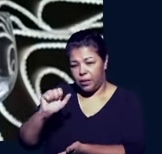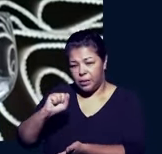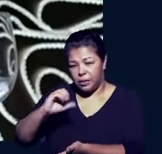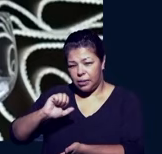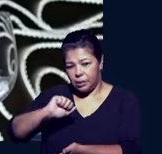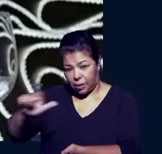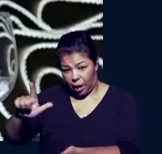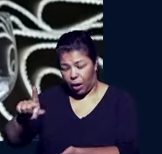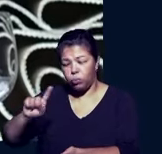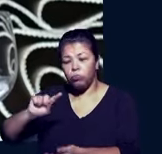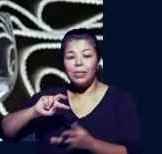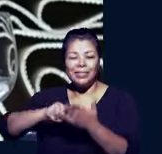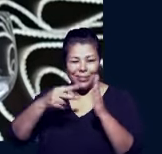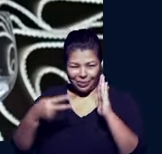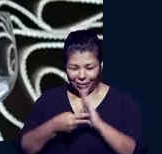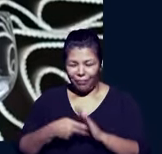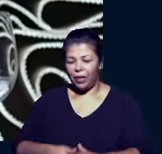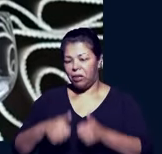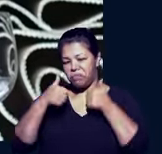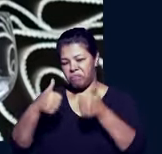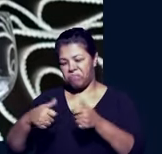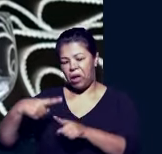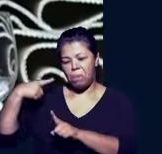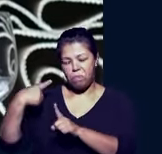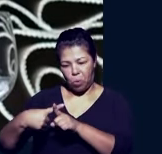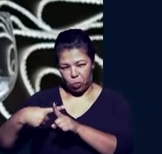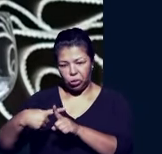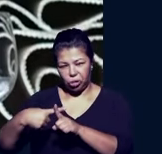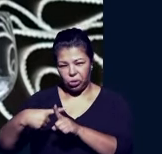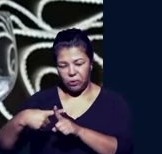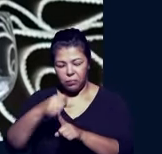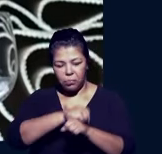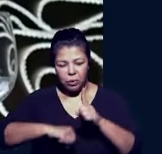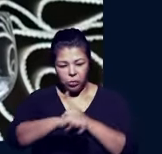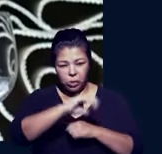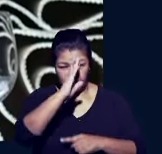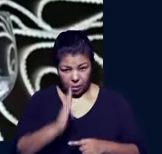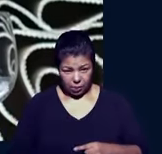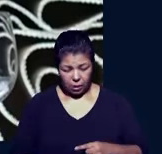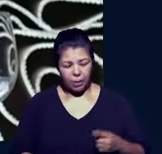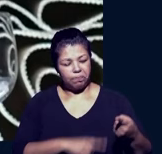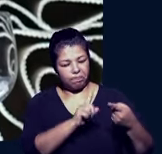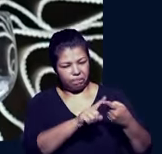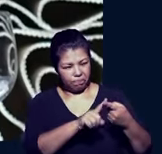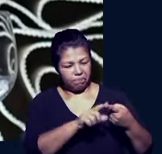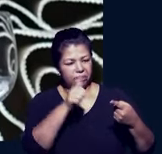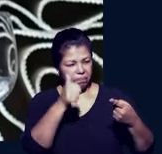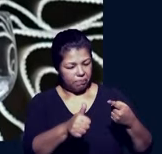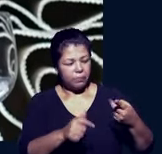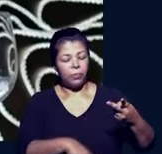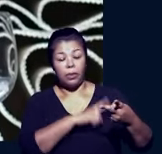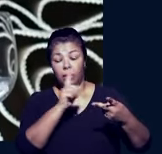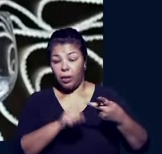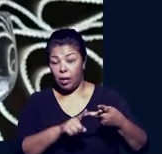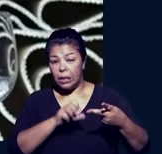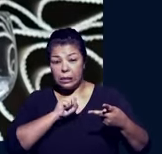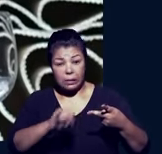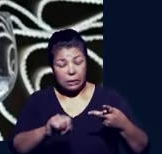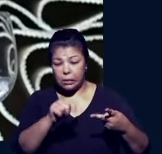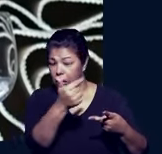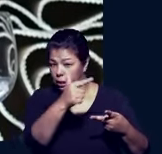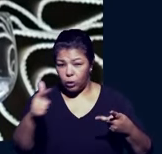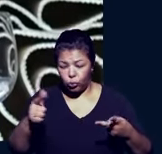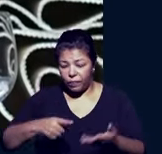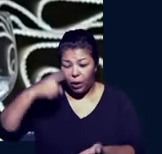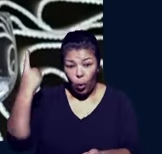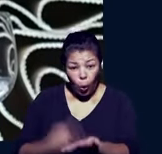positivo para a sociedade brasileira então primeiro ponto é esse se não houver eh esse nível